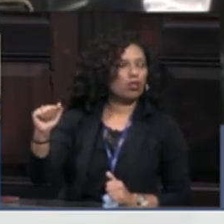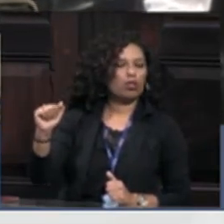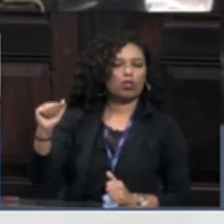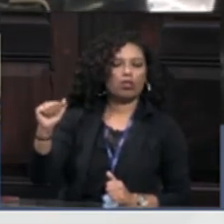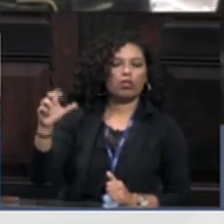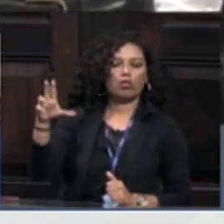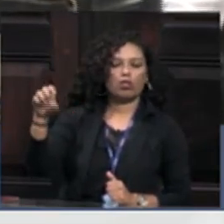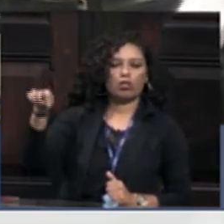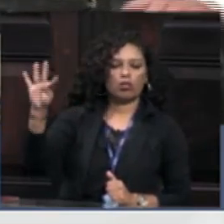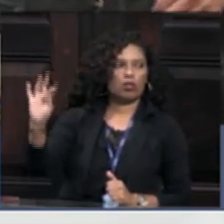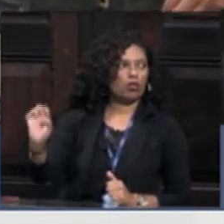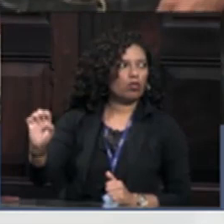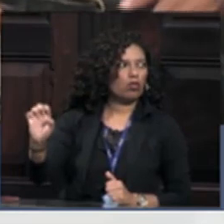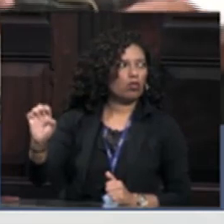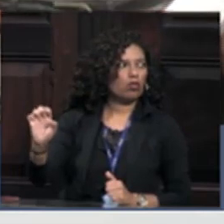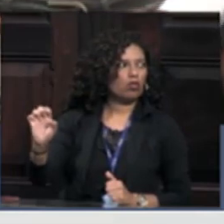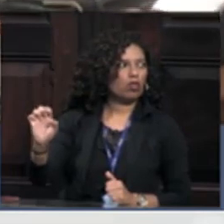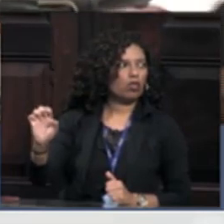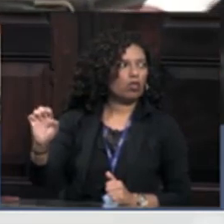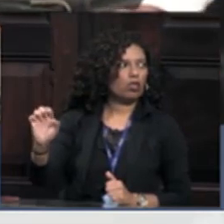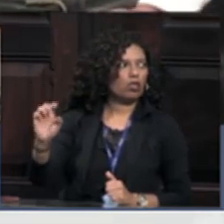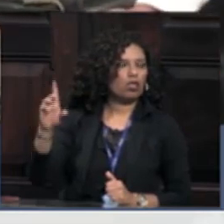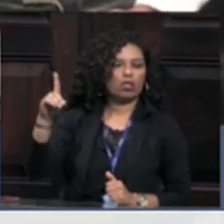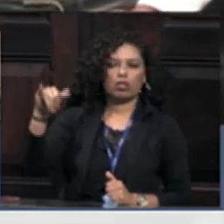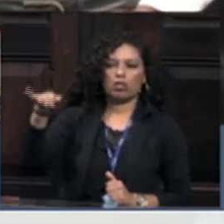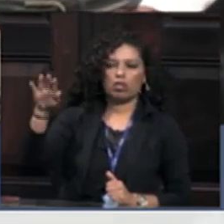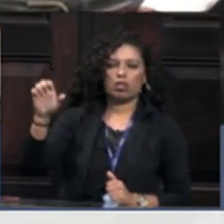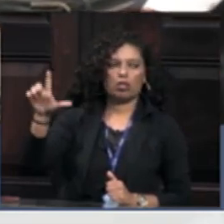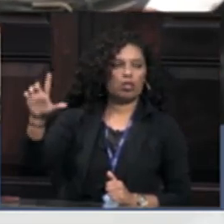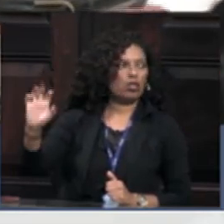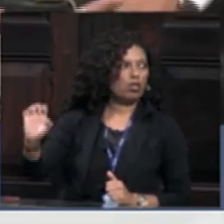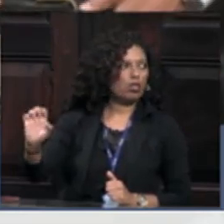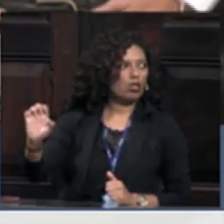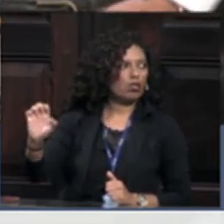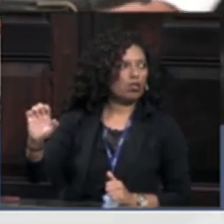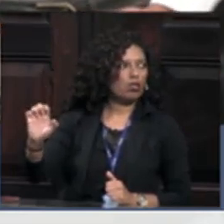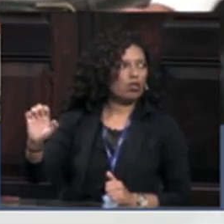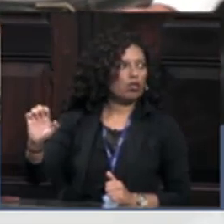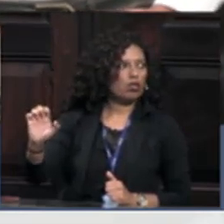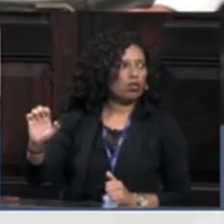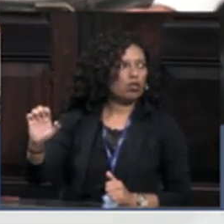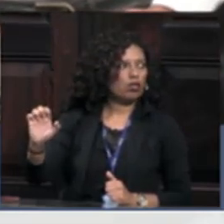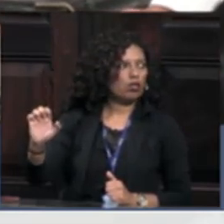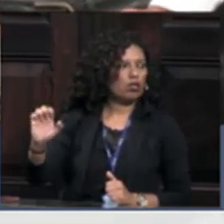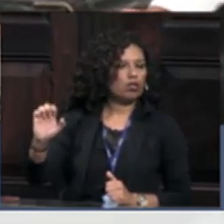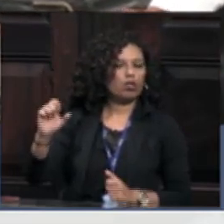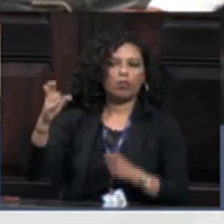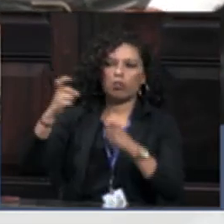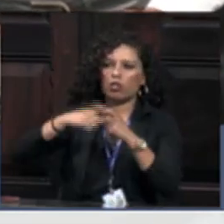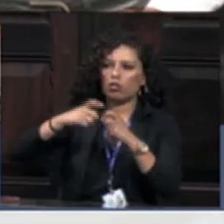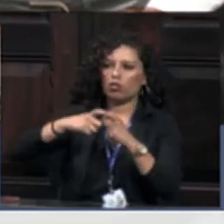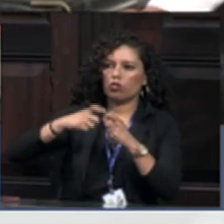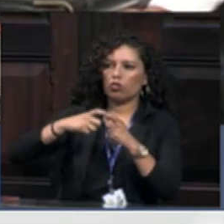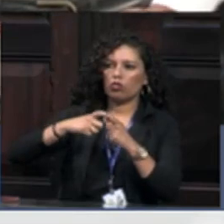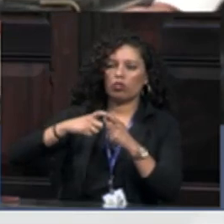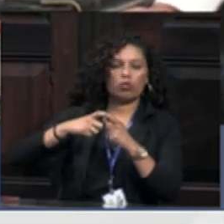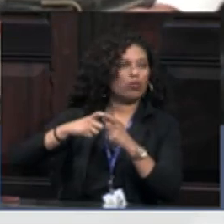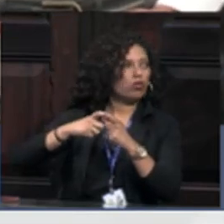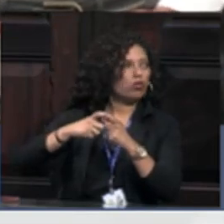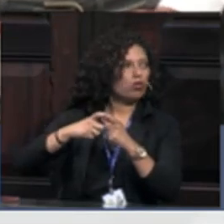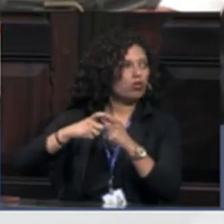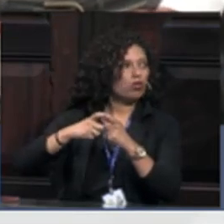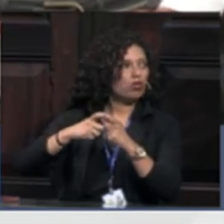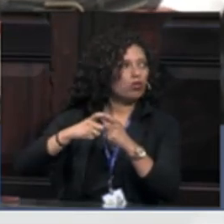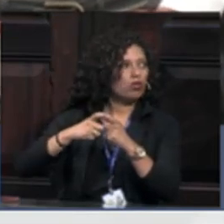Conte Bittencourt, deputada Daniele Guerreiro, deputado Dr. Julianelli,